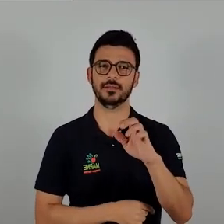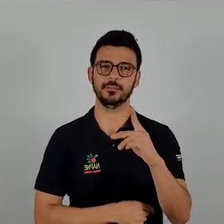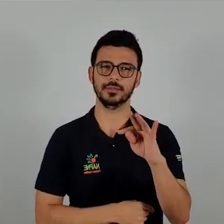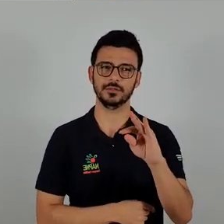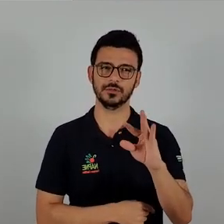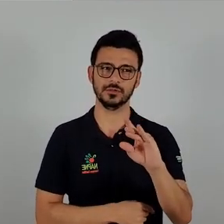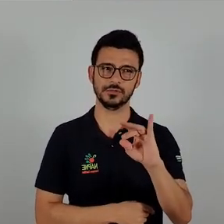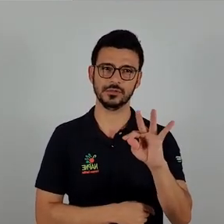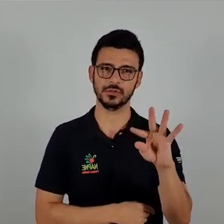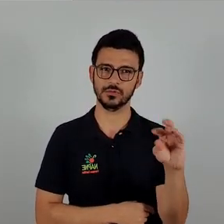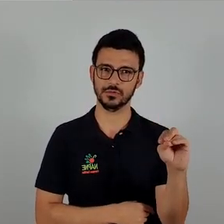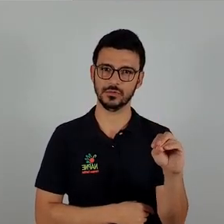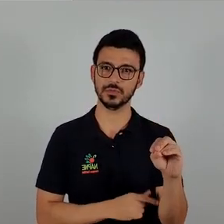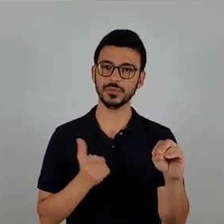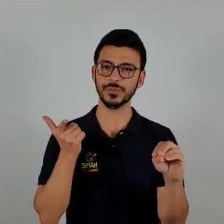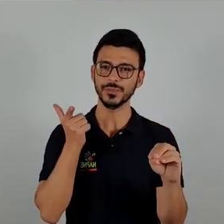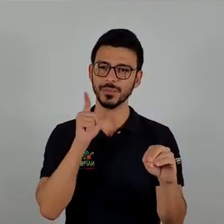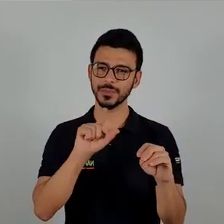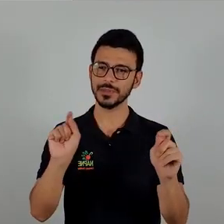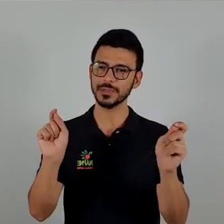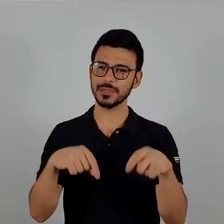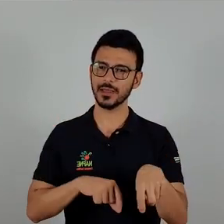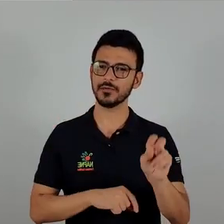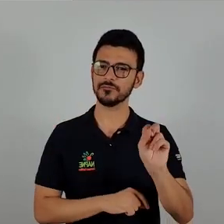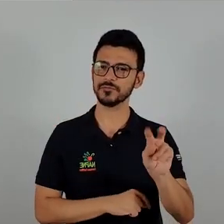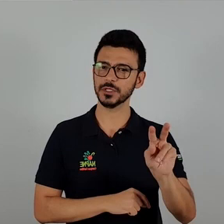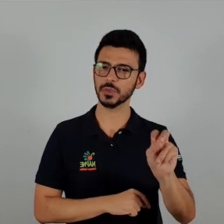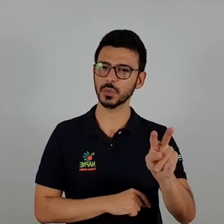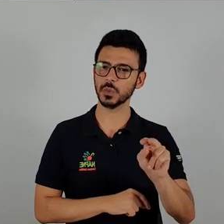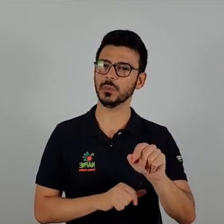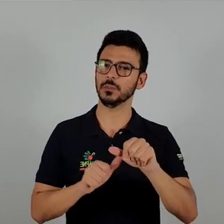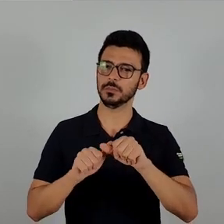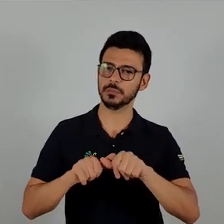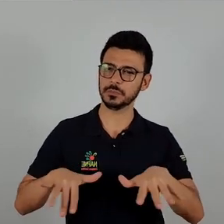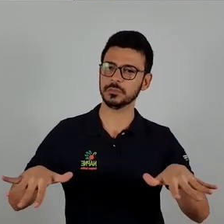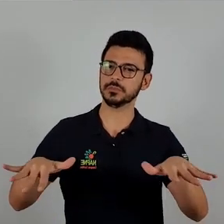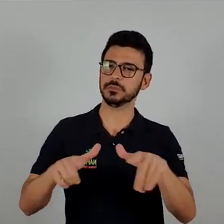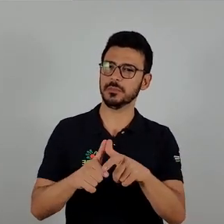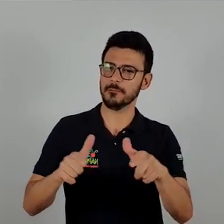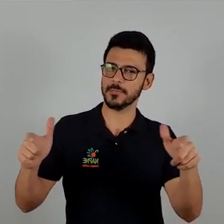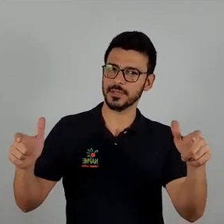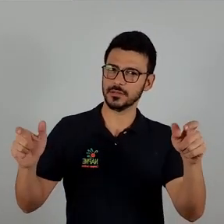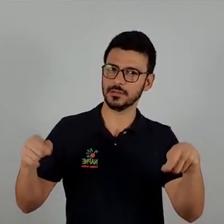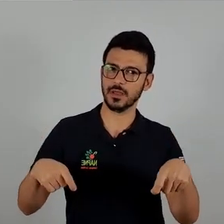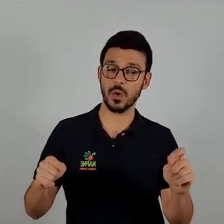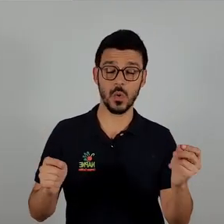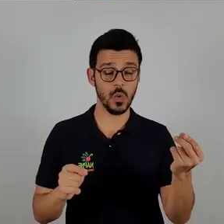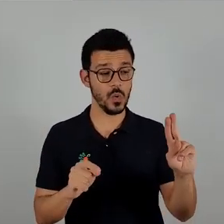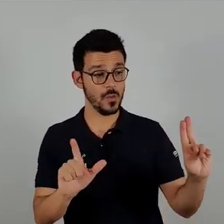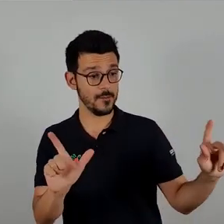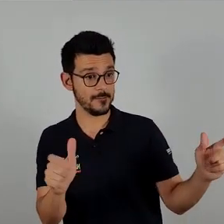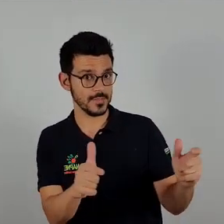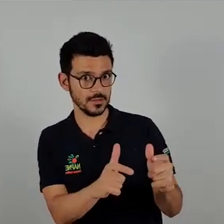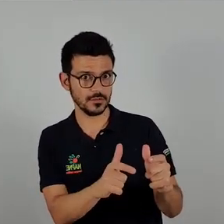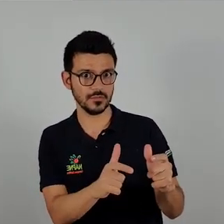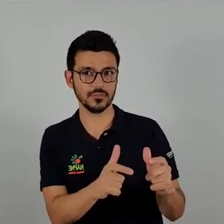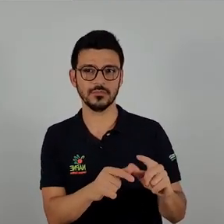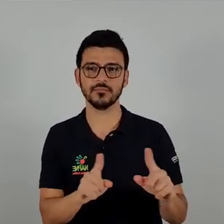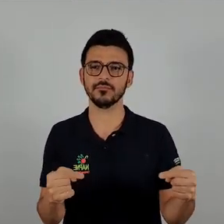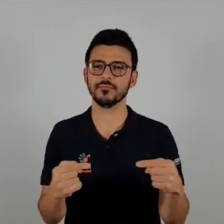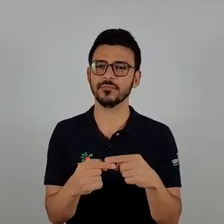sua insulina boa, mas não está secretando por alguma outra razão. Então ele vai lá ajudar o pâncreas a promover a